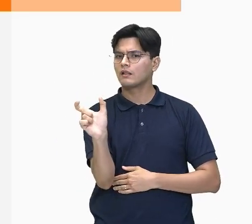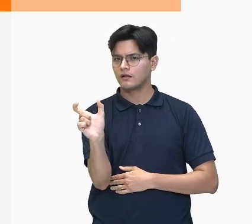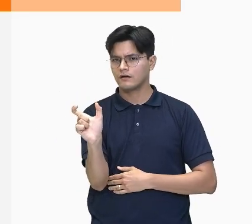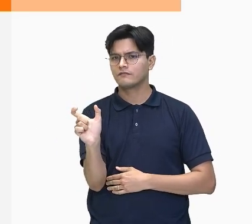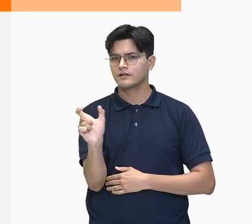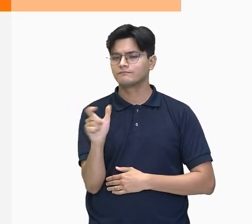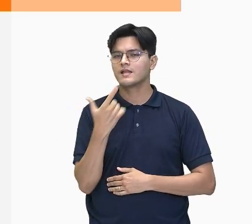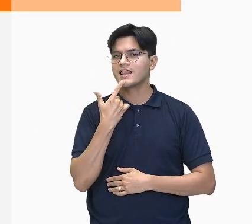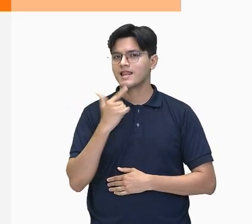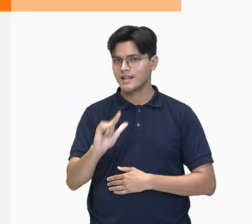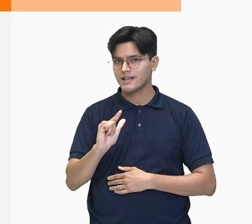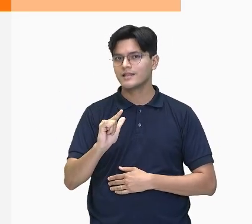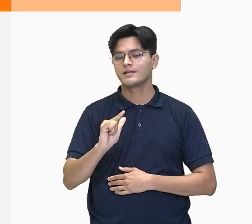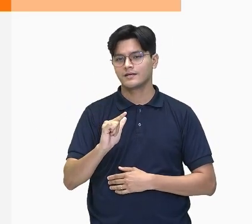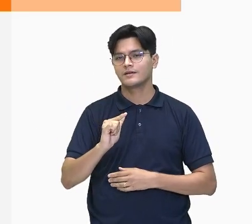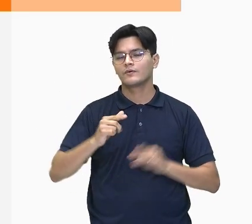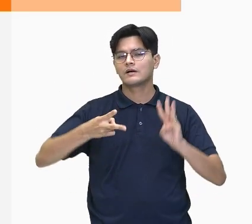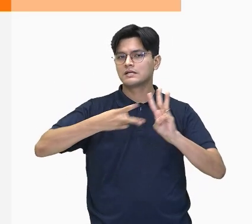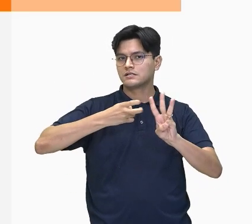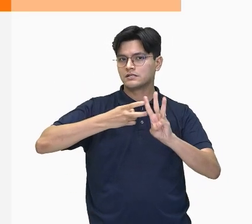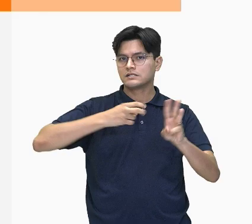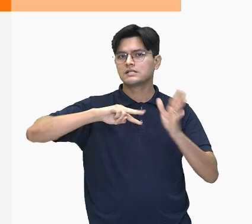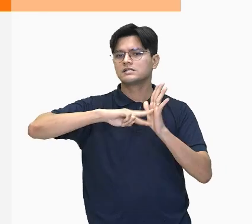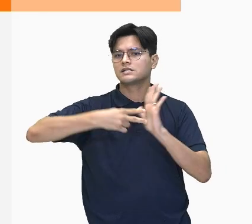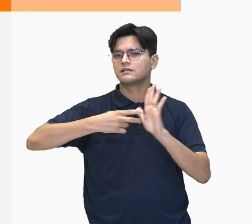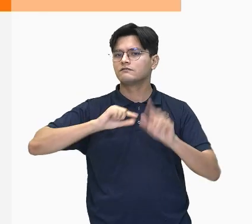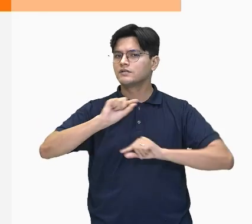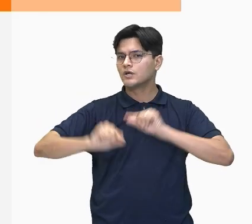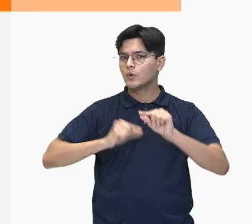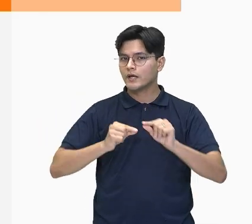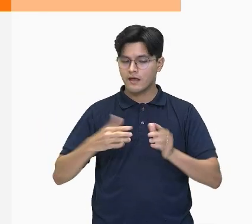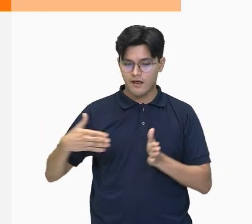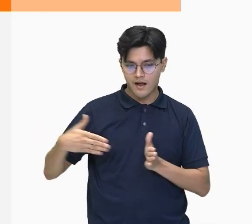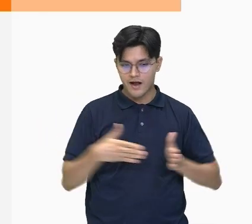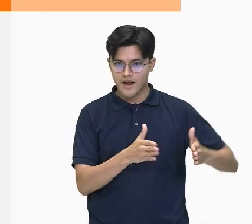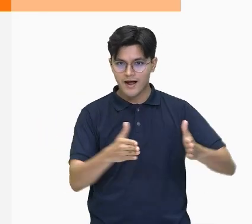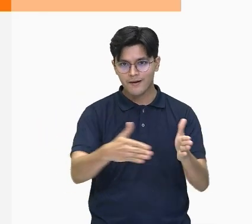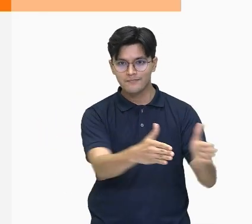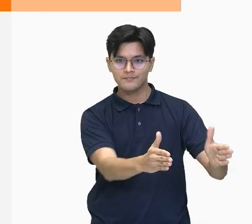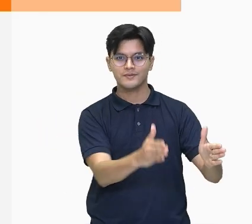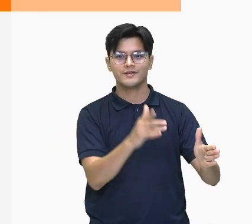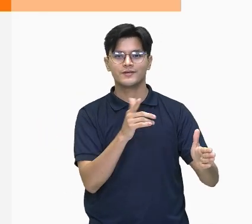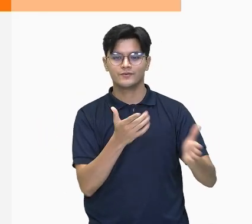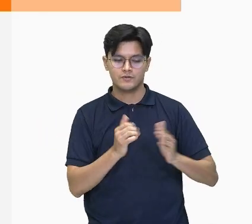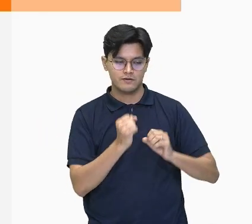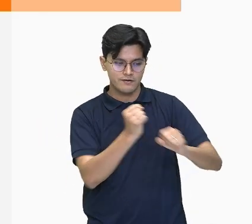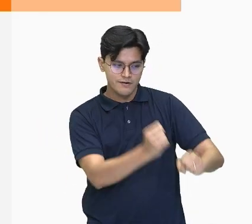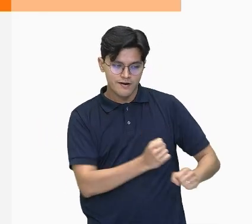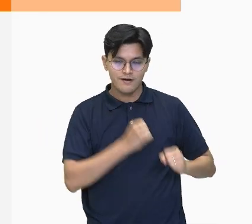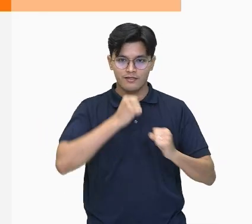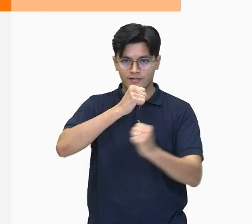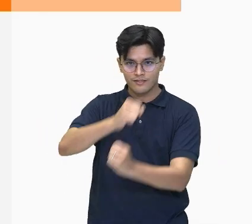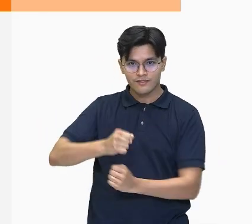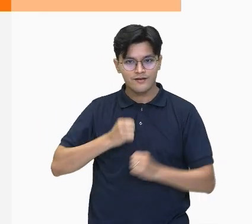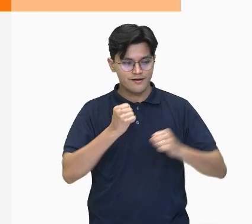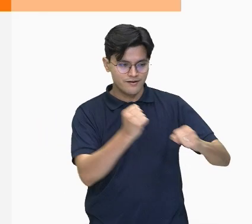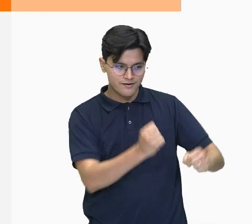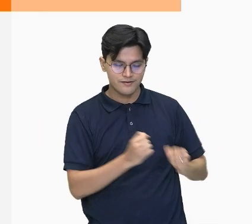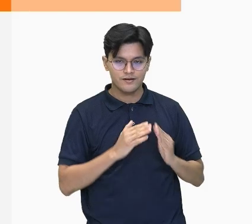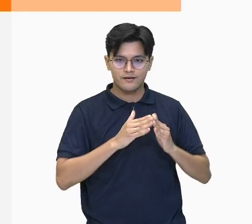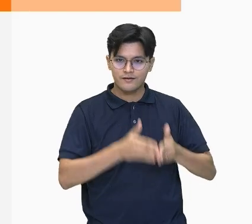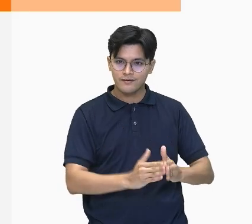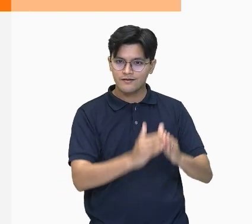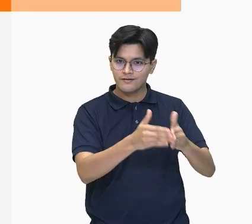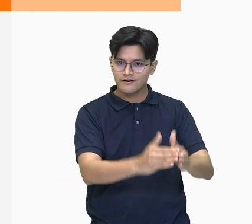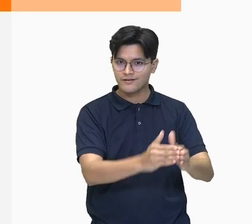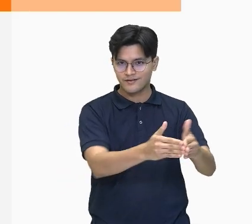significa caminho de canoa, onde igara quer dizer canoa e pé quer dizer trilha,